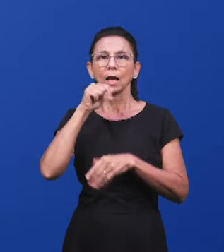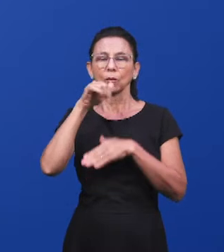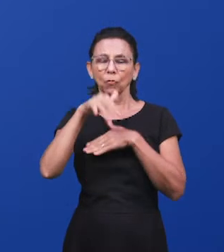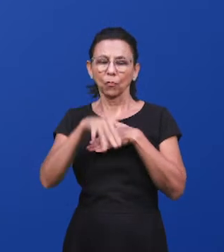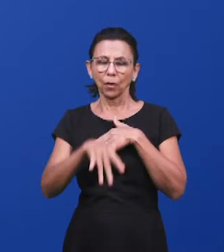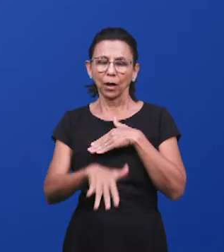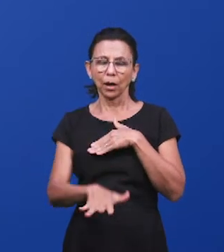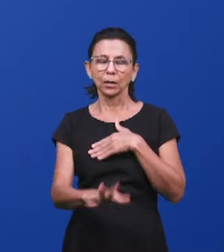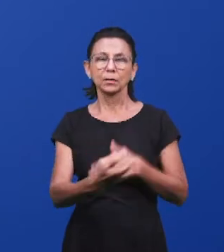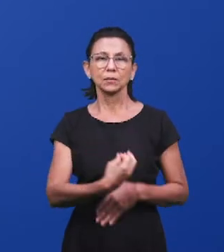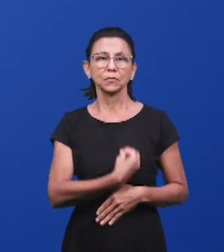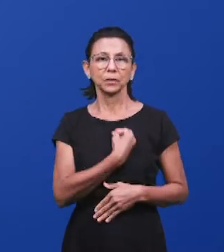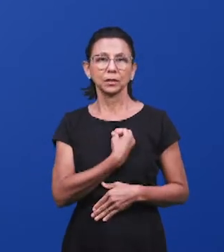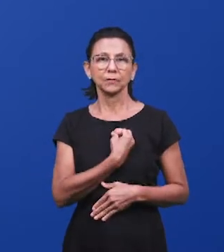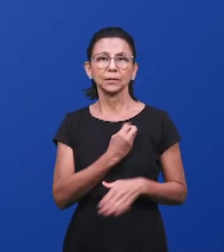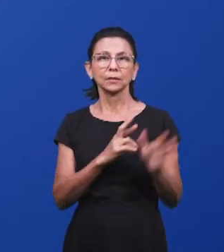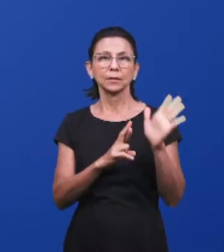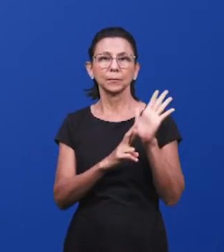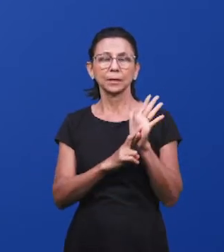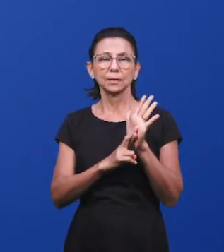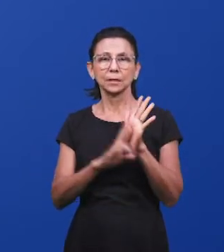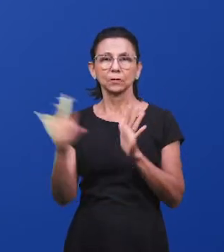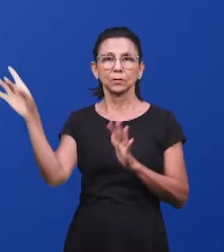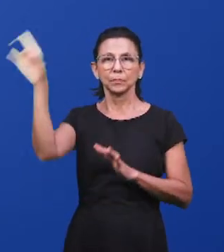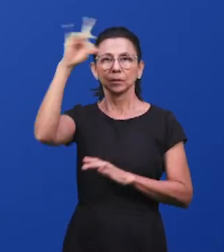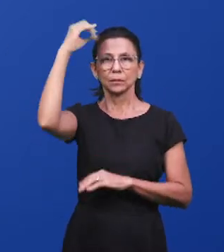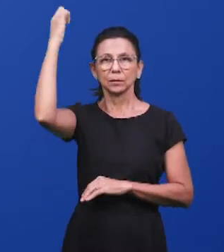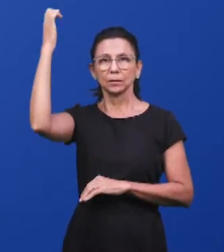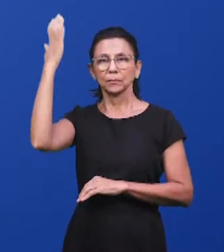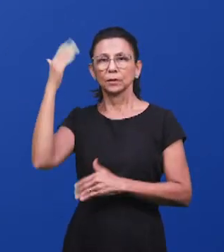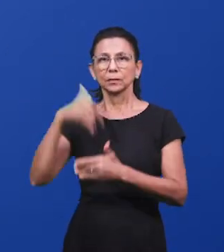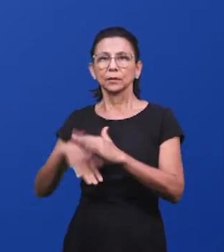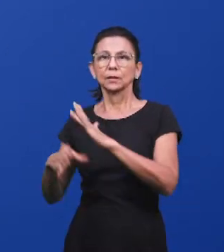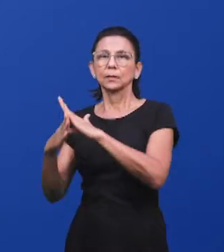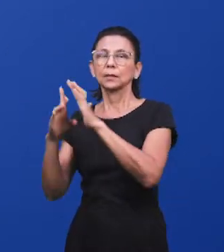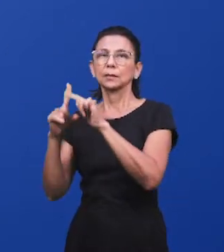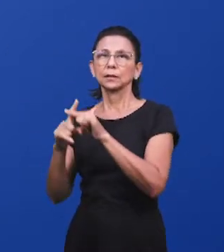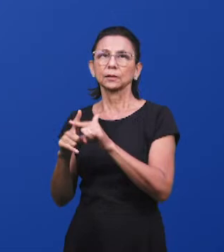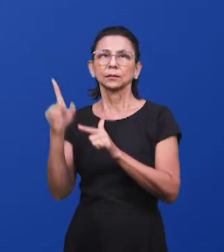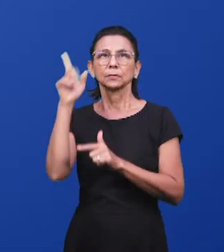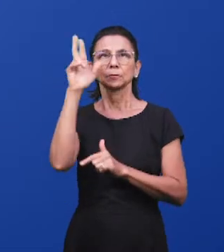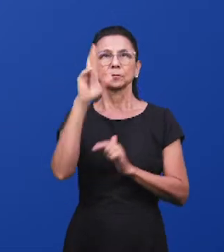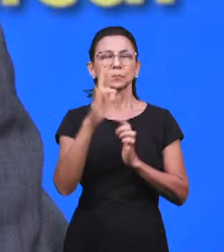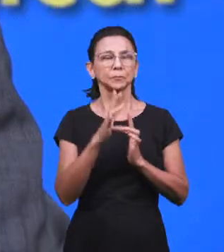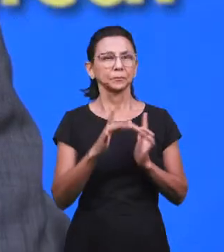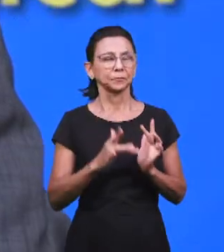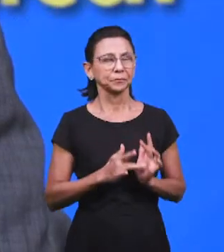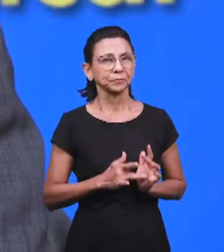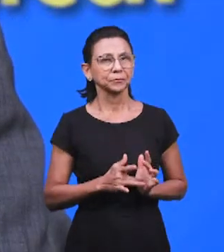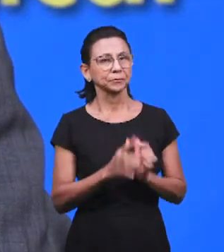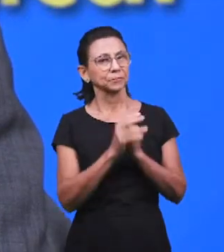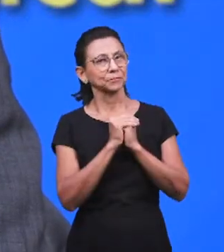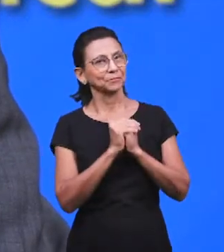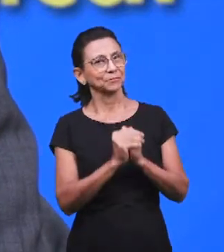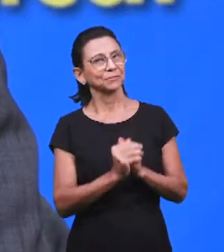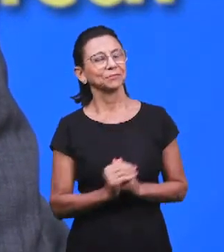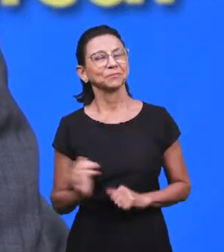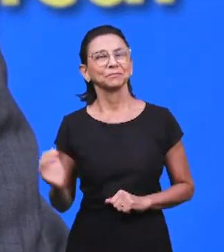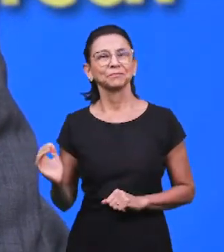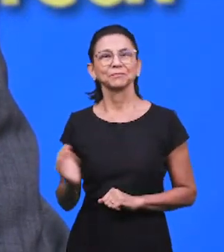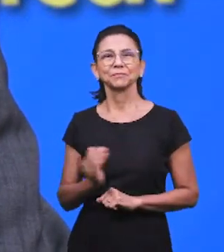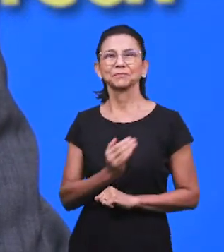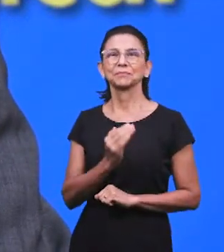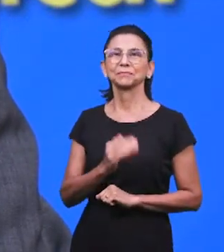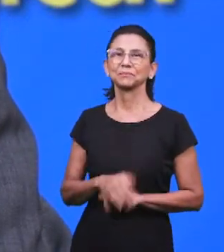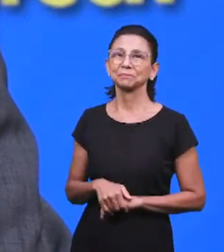vivas, que são as revelações do Espírito Santo no meio da igreja. A todos a paz do Senhor Jesus. Amém, irmã Amanda. Louvado